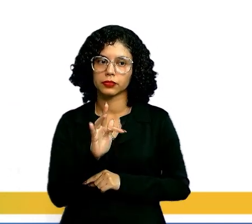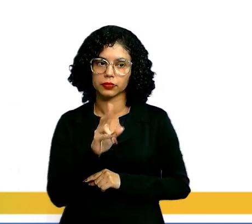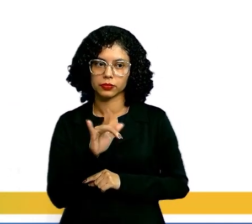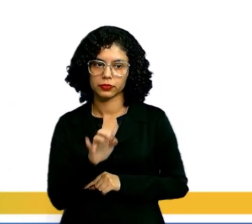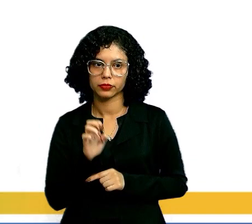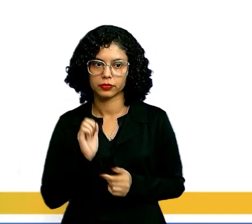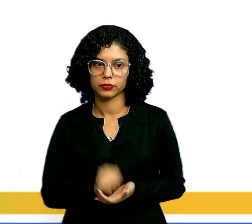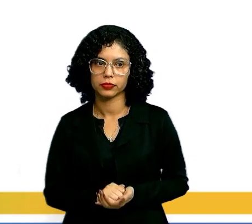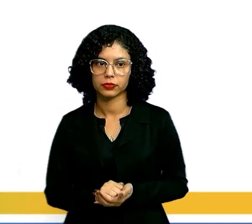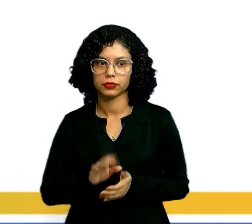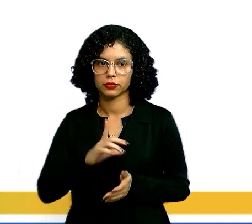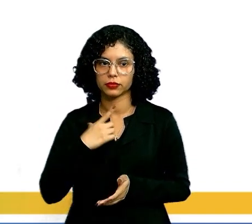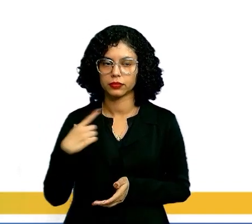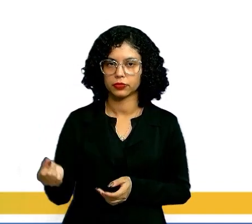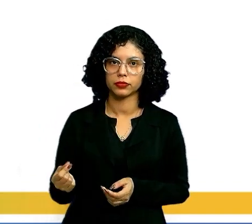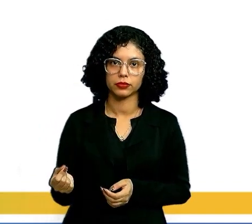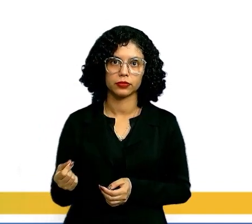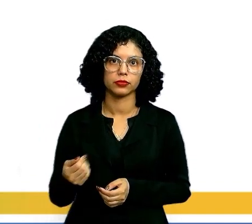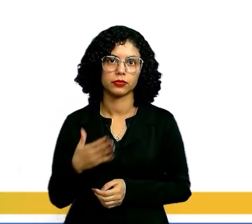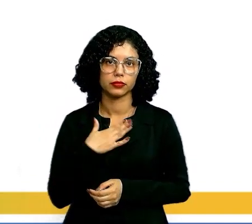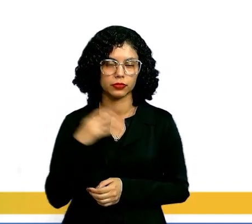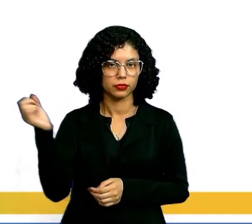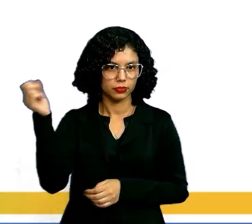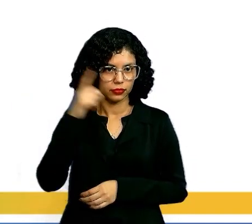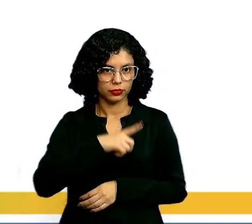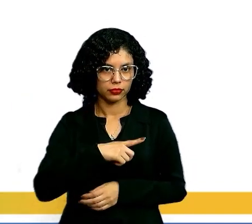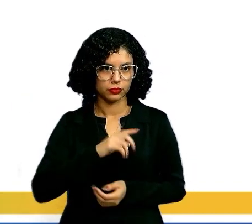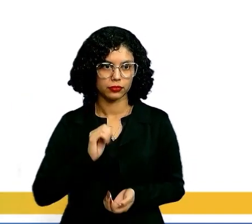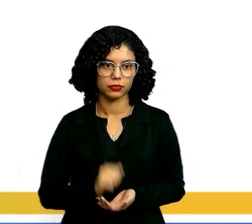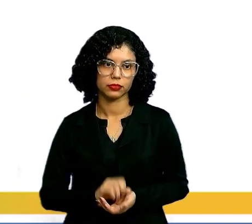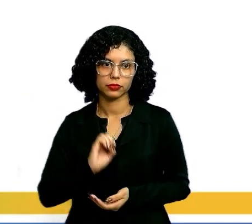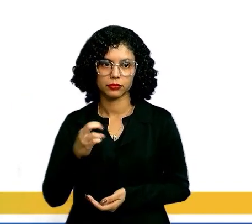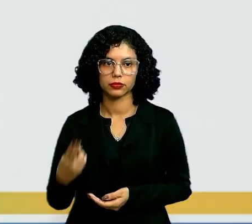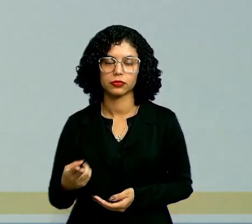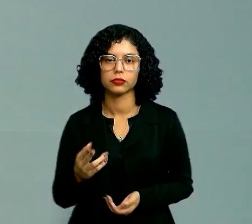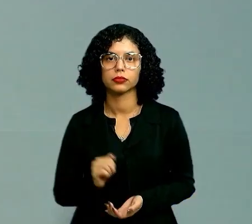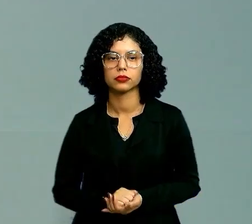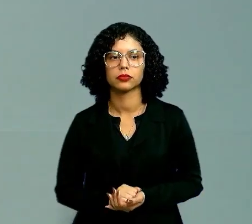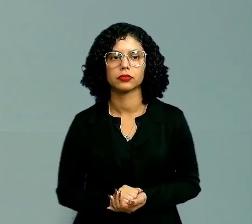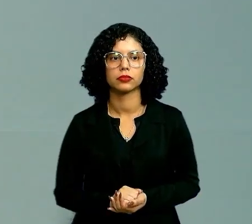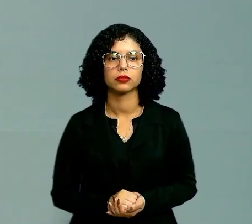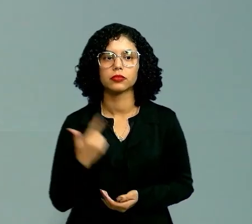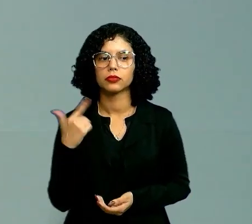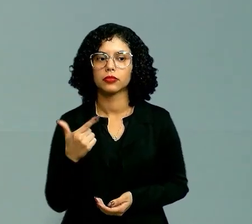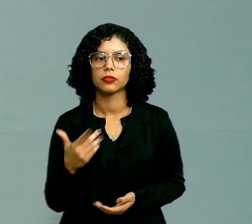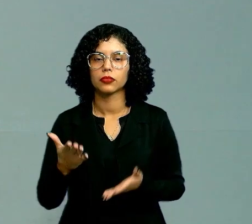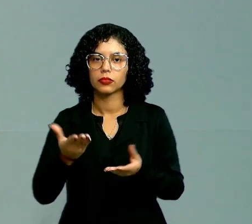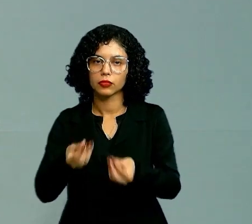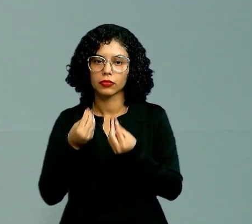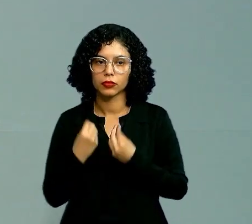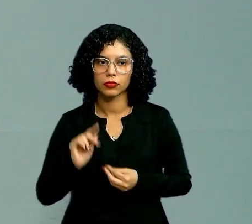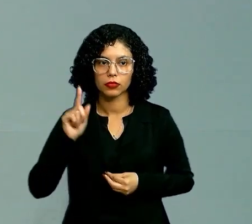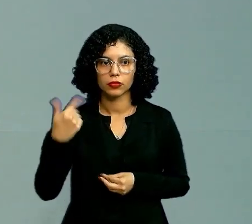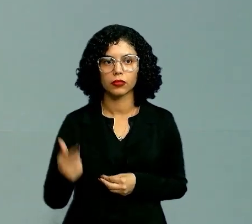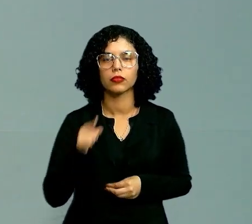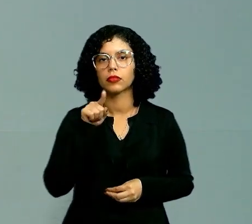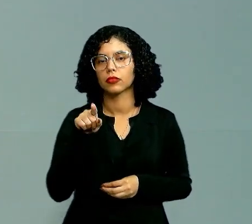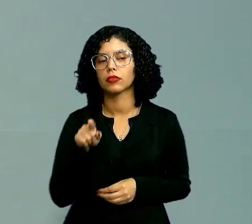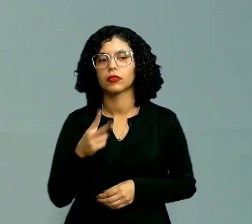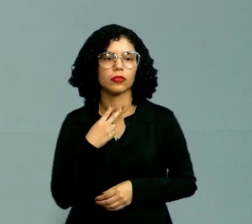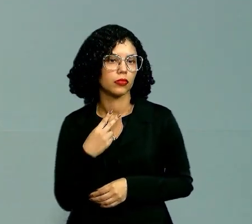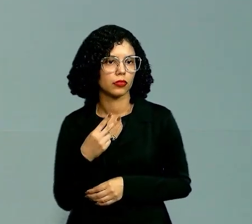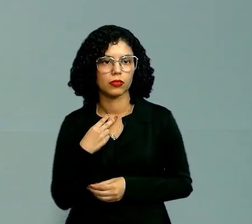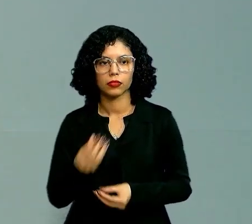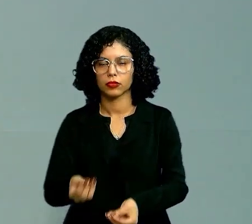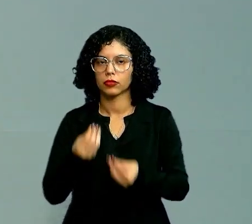Alexandre sai da frente do meu sol ou seja não tire de mim aquilo que você não